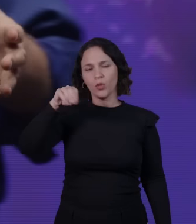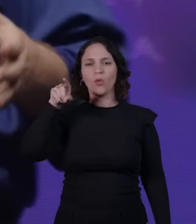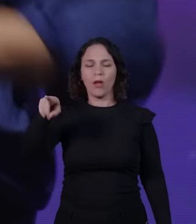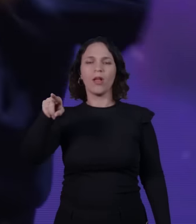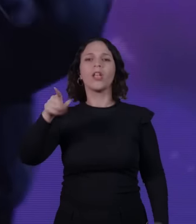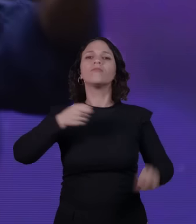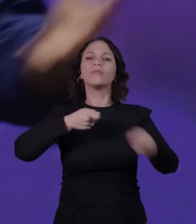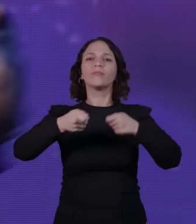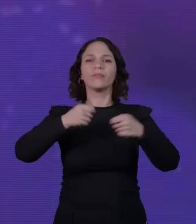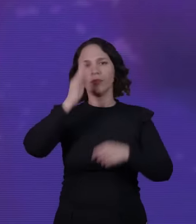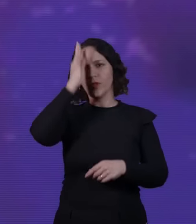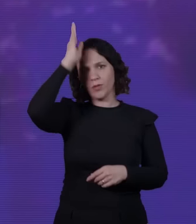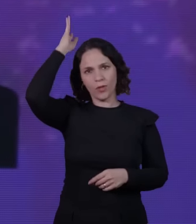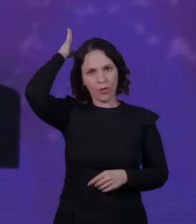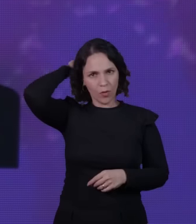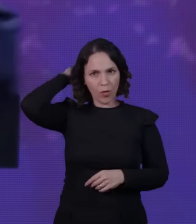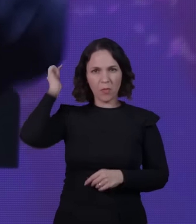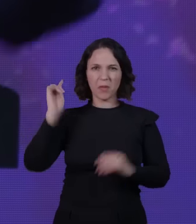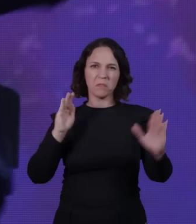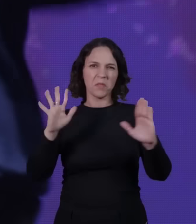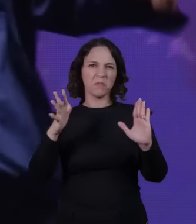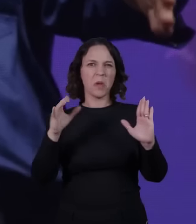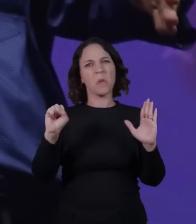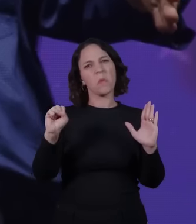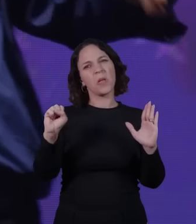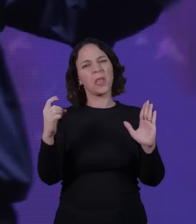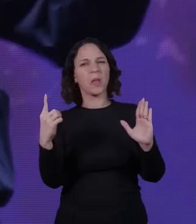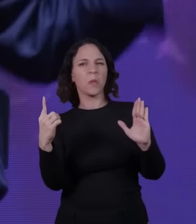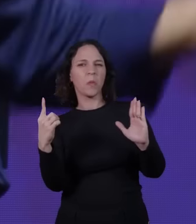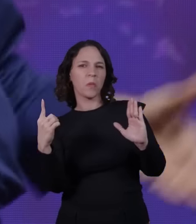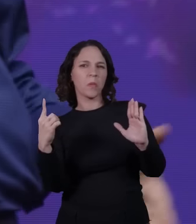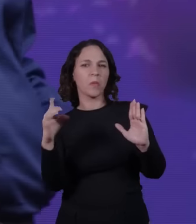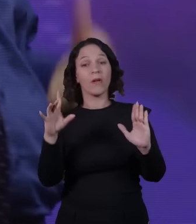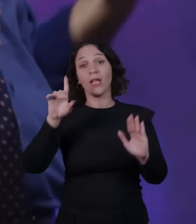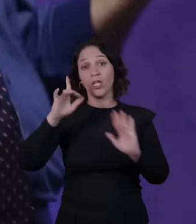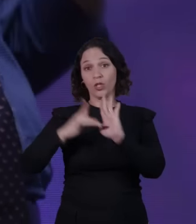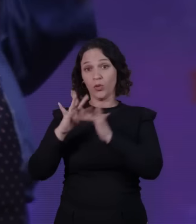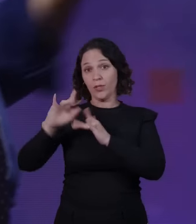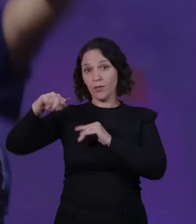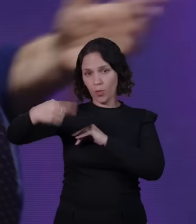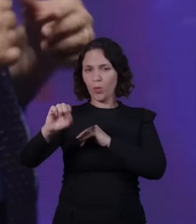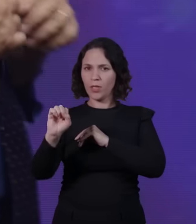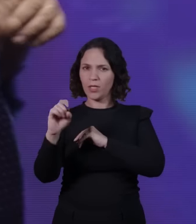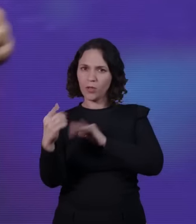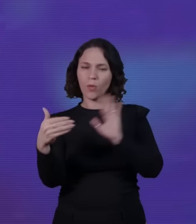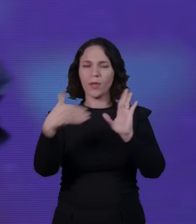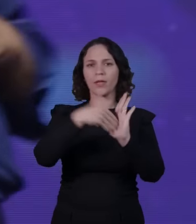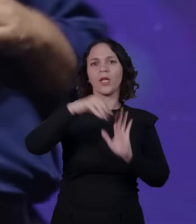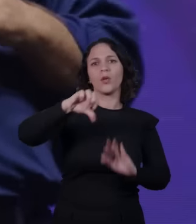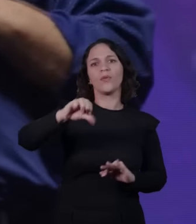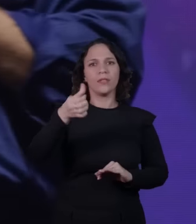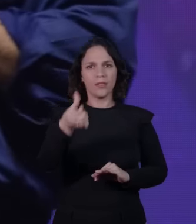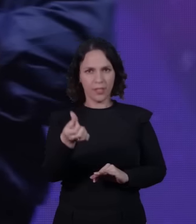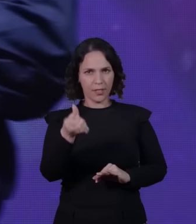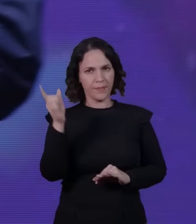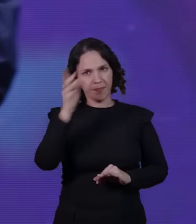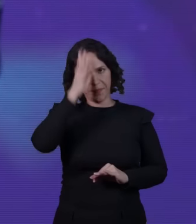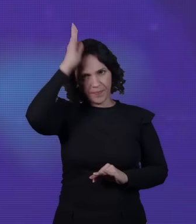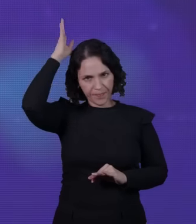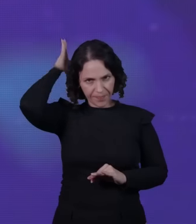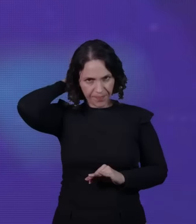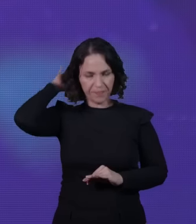Ele dominou o Império Romano entre os anos 81, depois de Cristo, até 96.